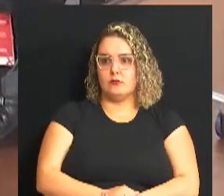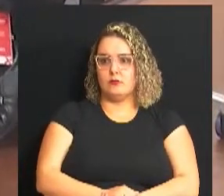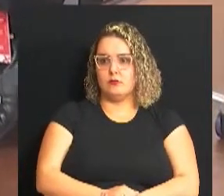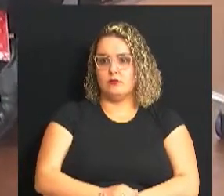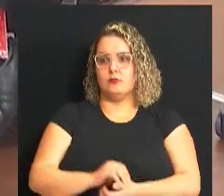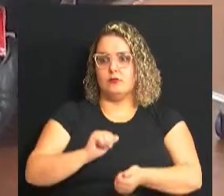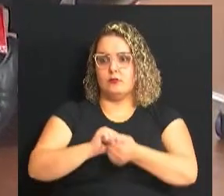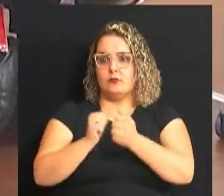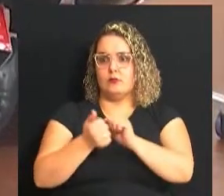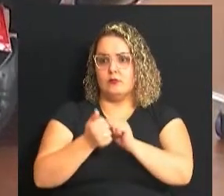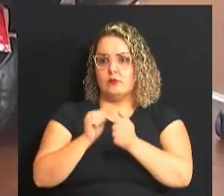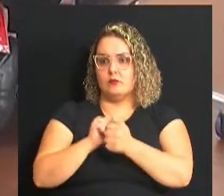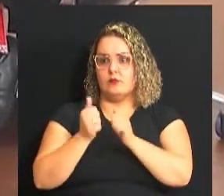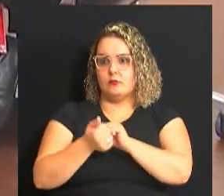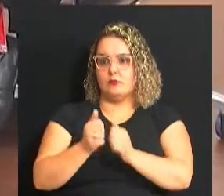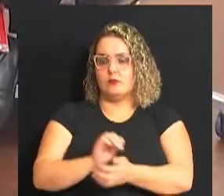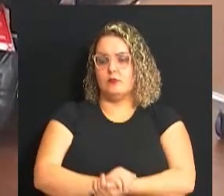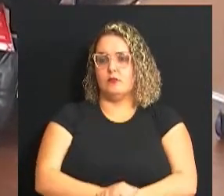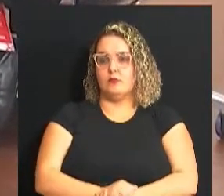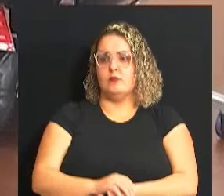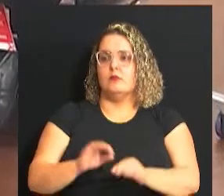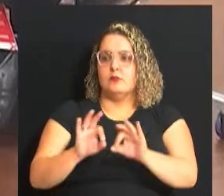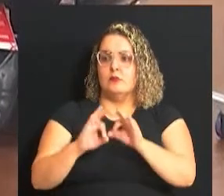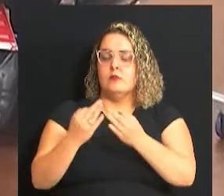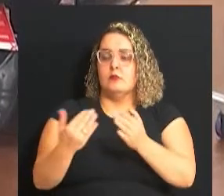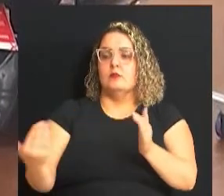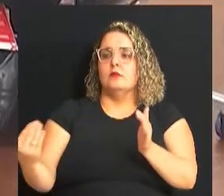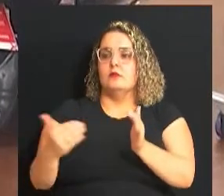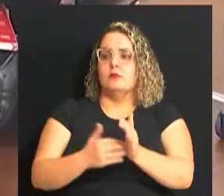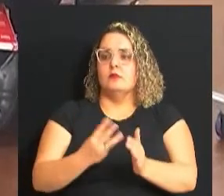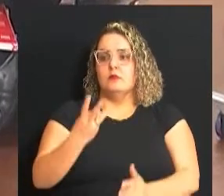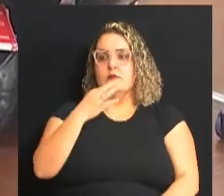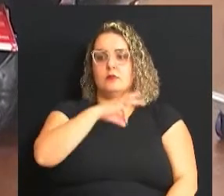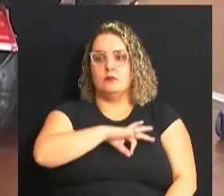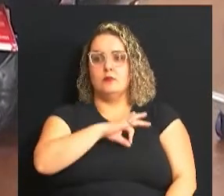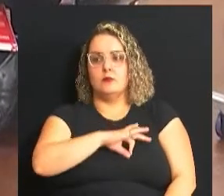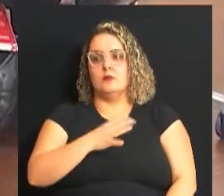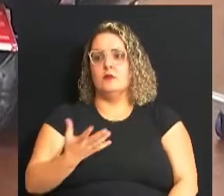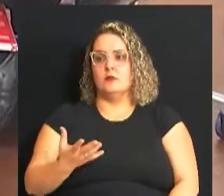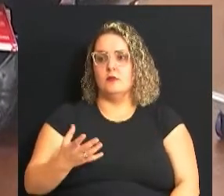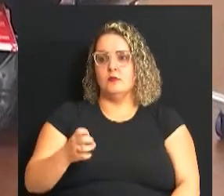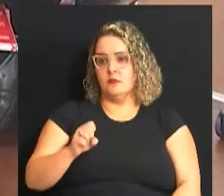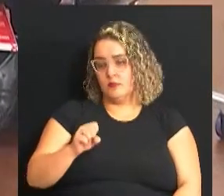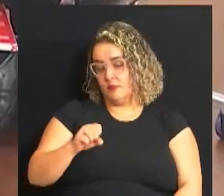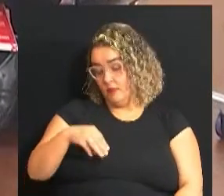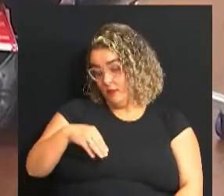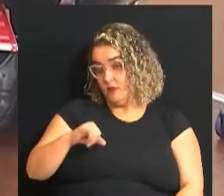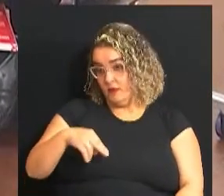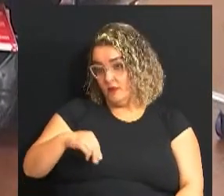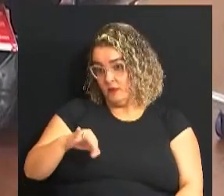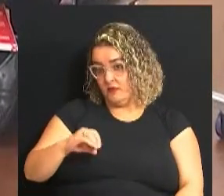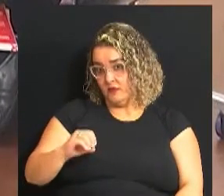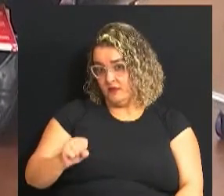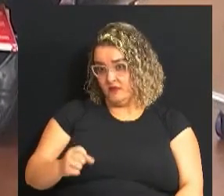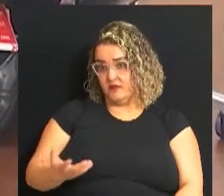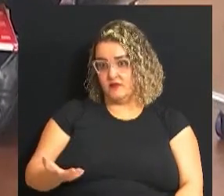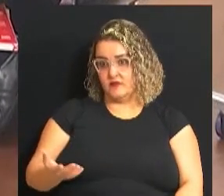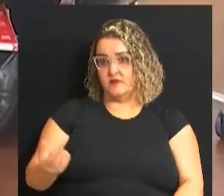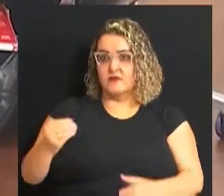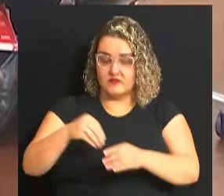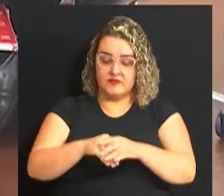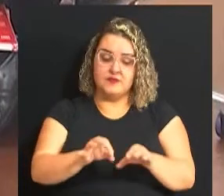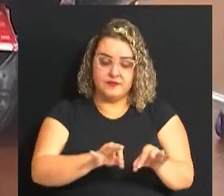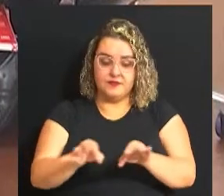adequar, né, para as famílias de até 3 salários mínimos o direito de estar incluídas nos programas de